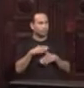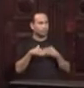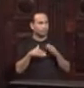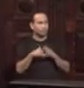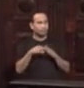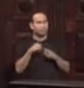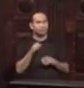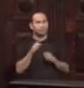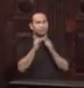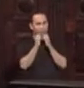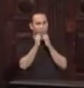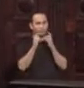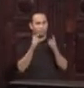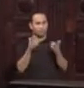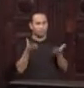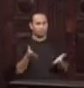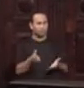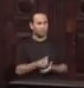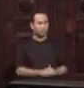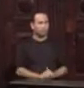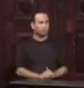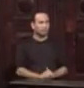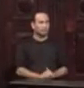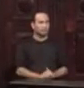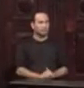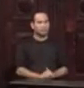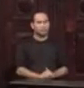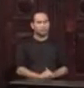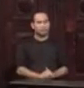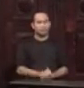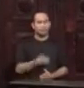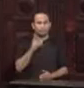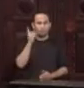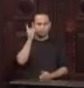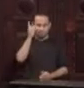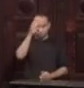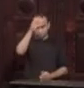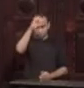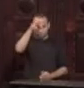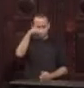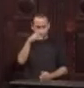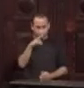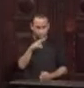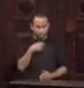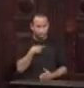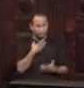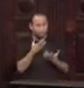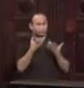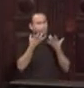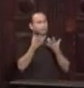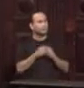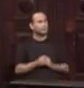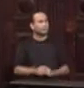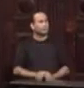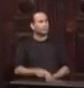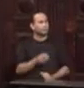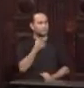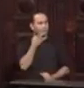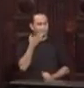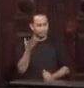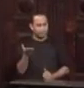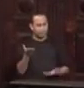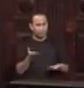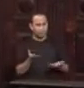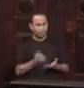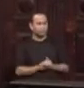aqui da Alerge. Deputada Tia Ju, eu queria fazer referência na sessão de hoje,